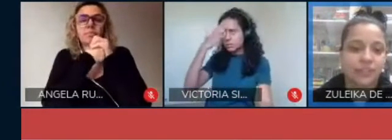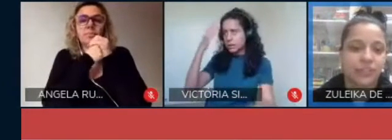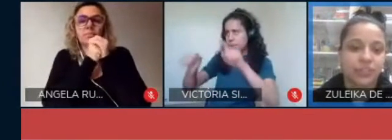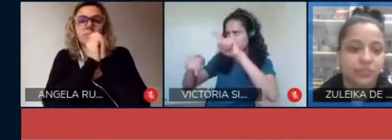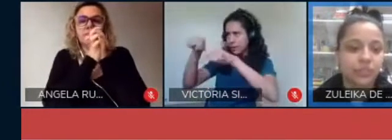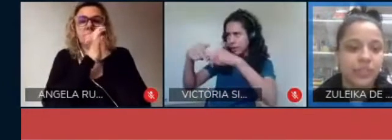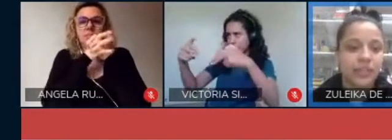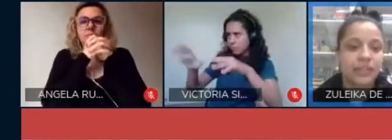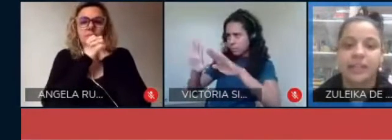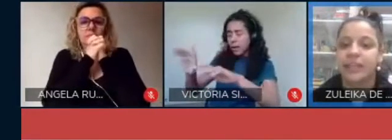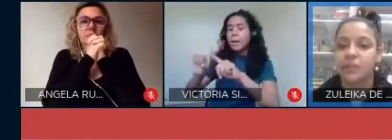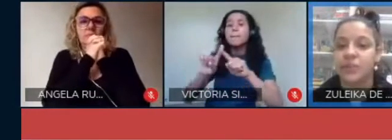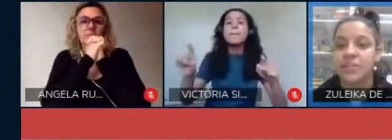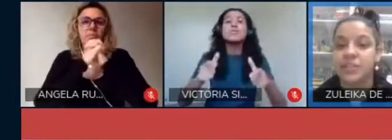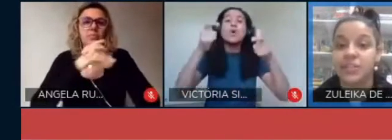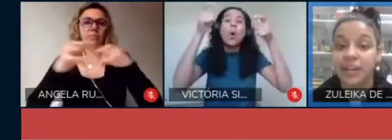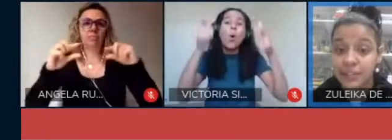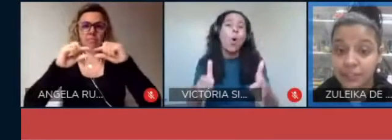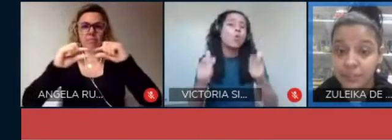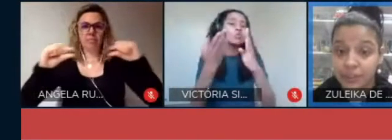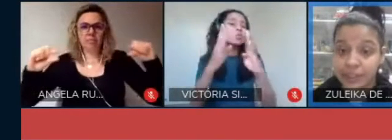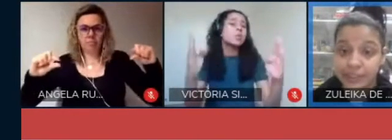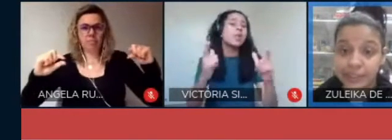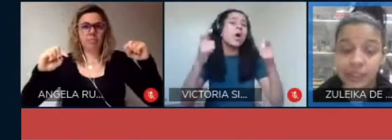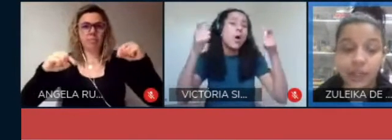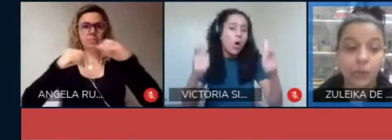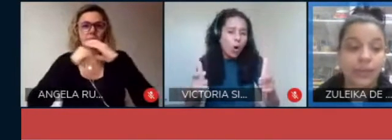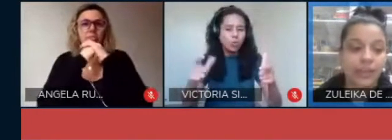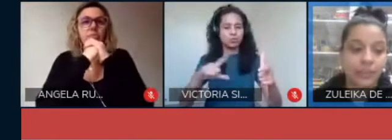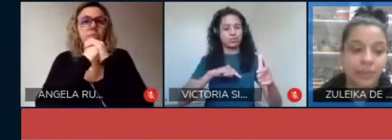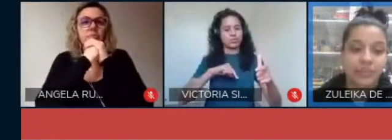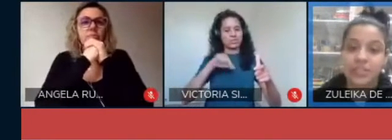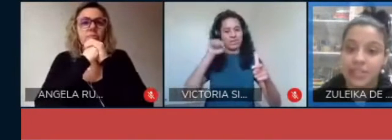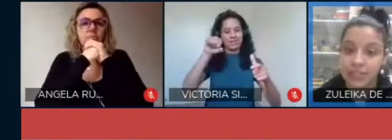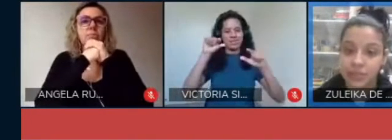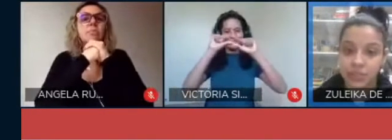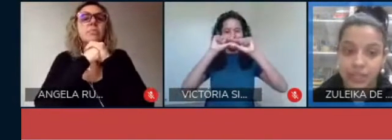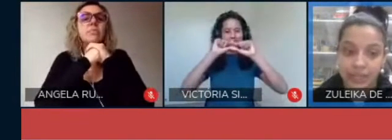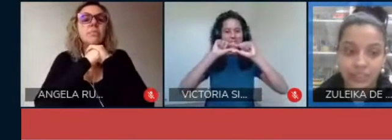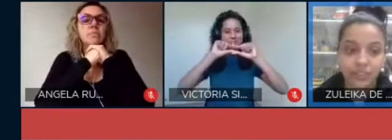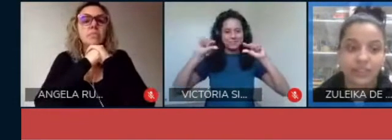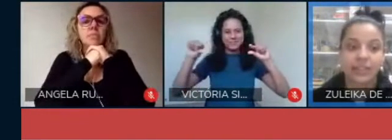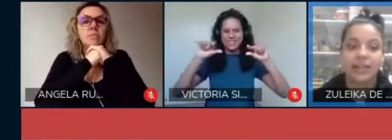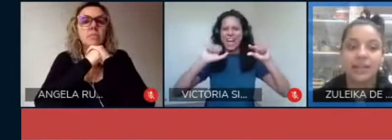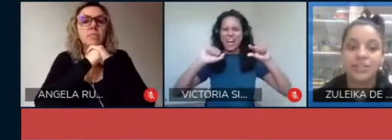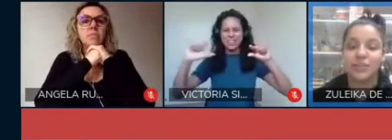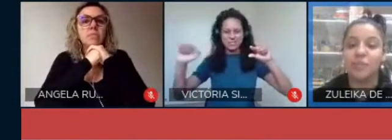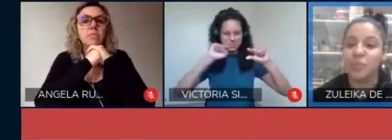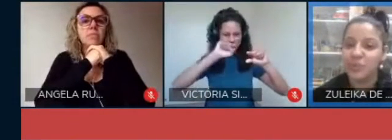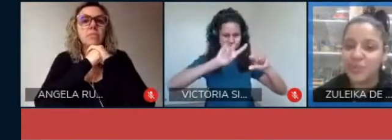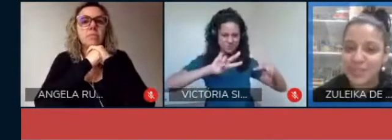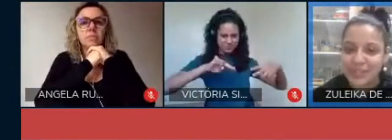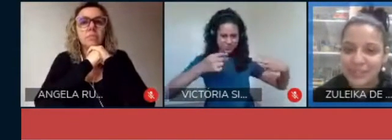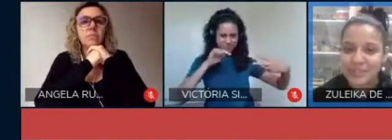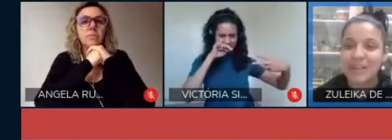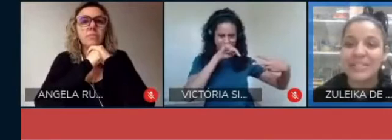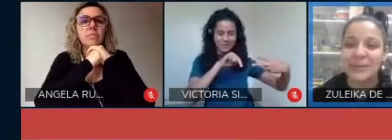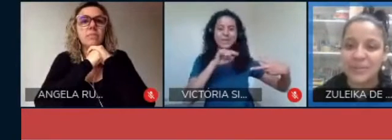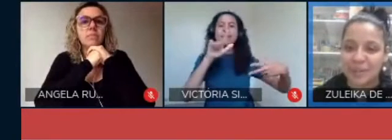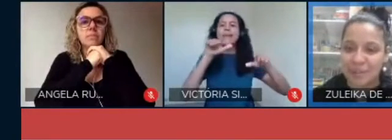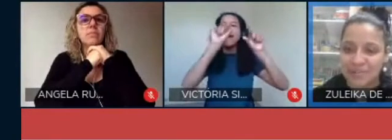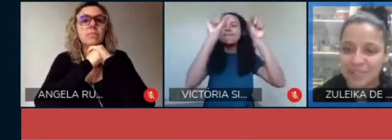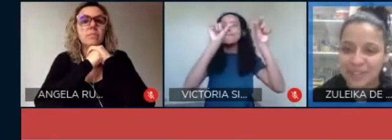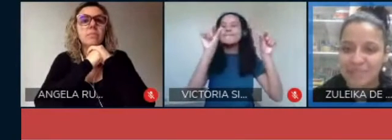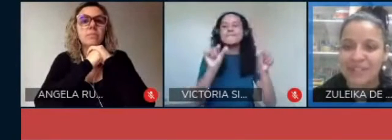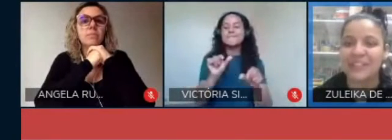mapa interativo, né, que a Luísa já deixou ali o link para vocês no chat, né? São muitos links,